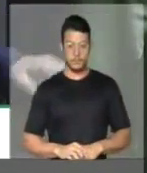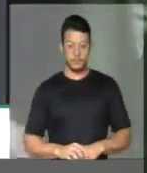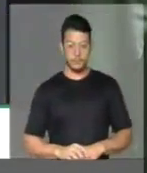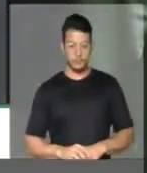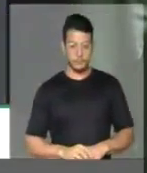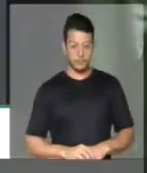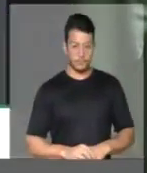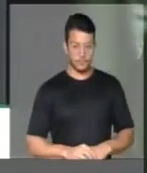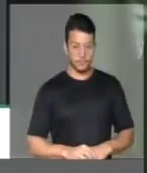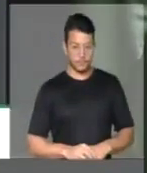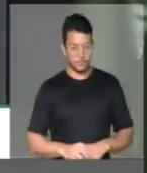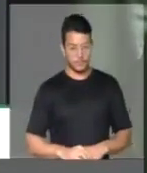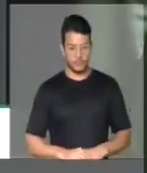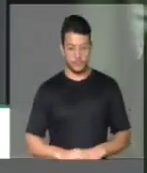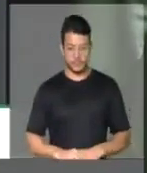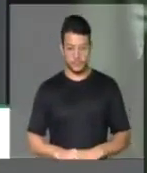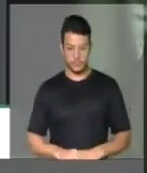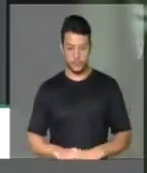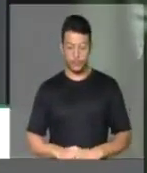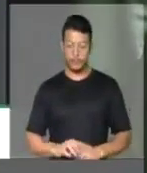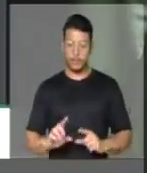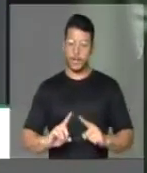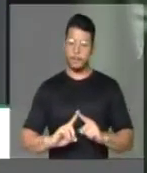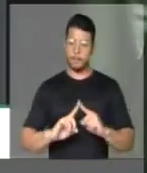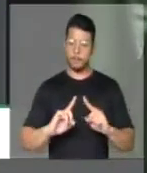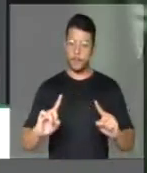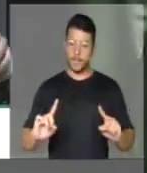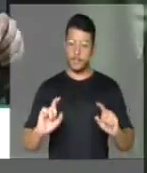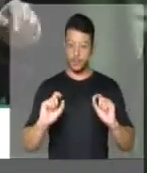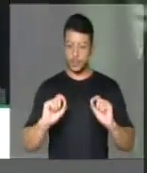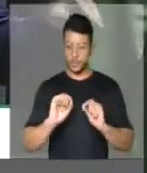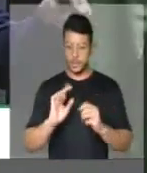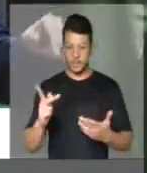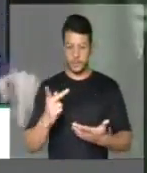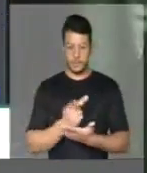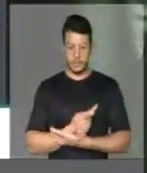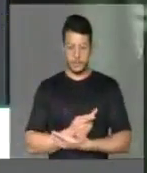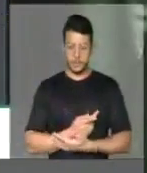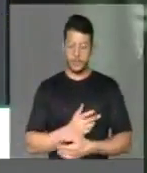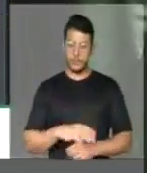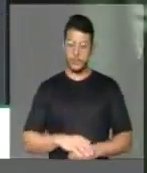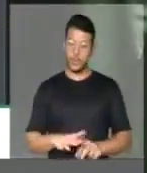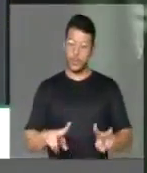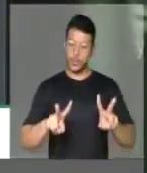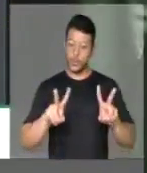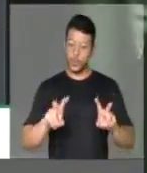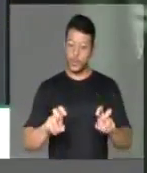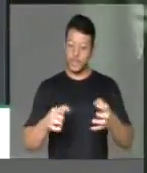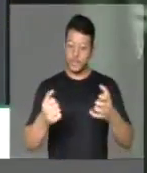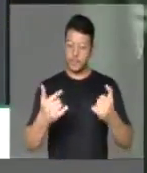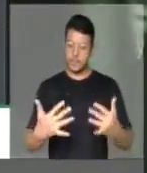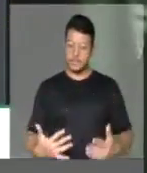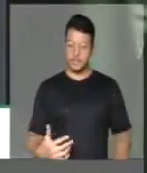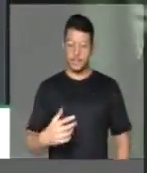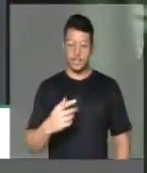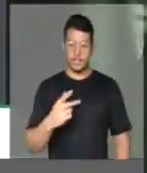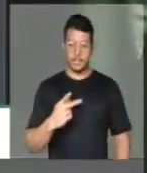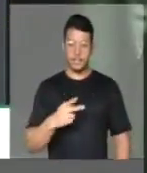que foi montado com as senhoras e senhores já que a matéria fala sobre privatização